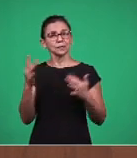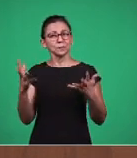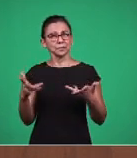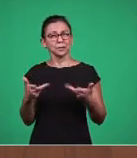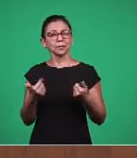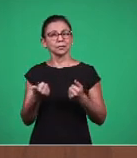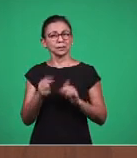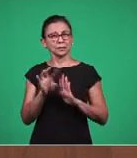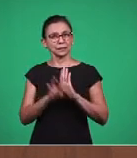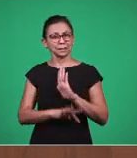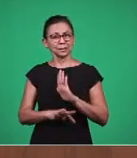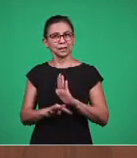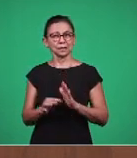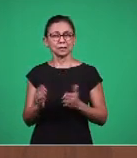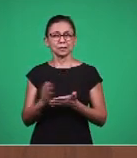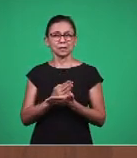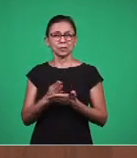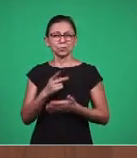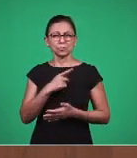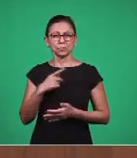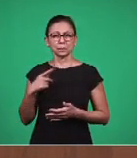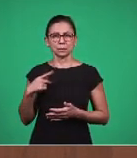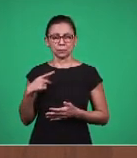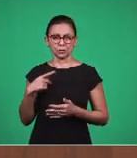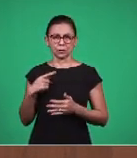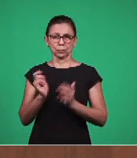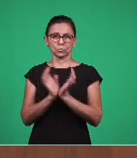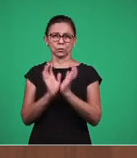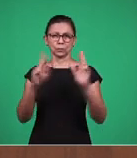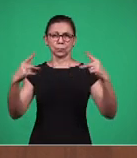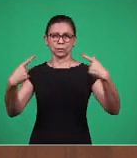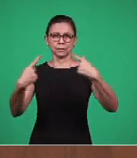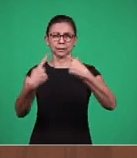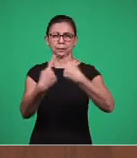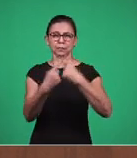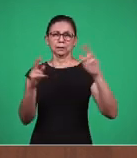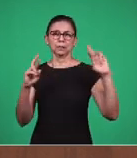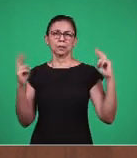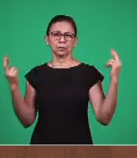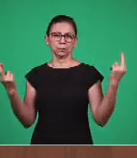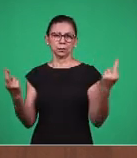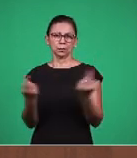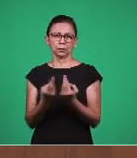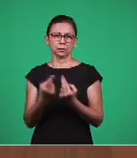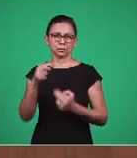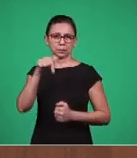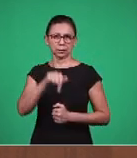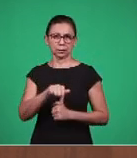reunidos, os pastores, alguns da comissão do presbitério, da comissão